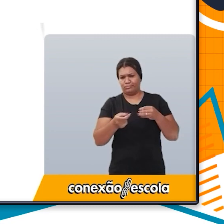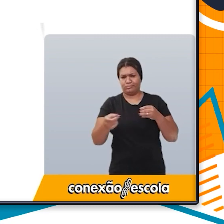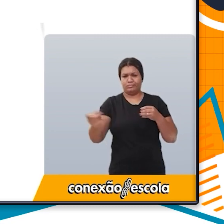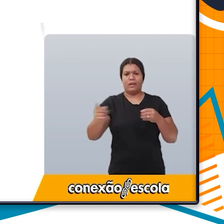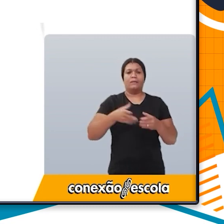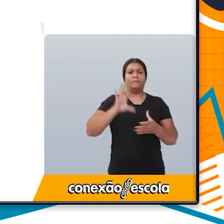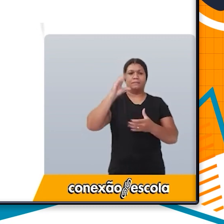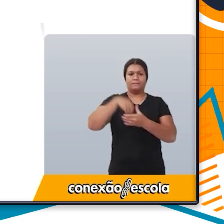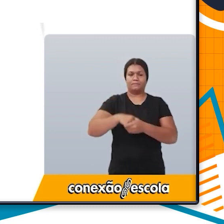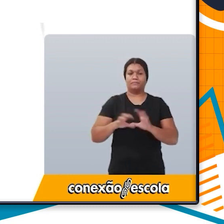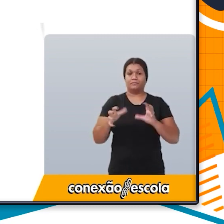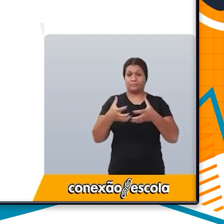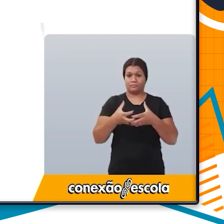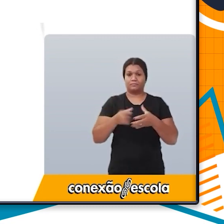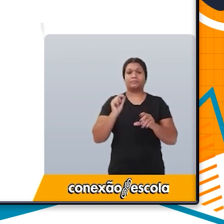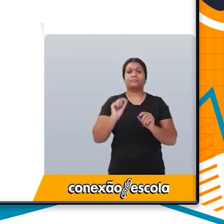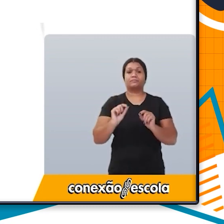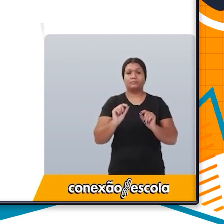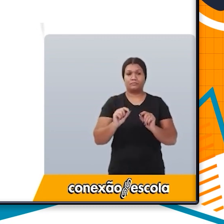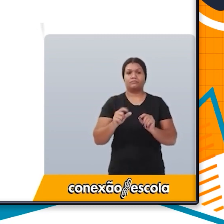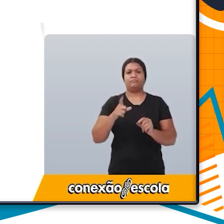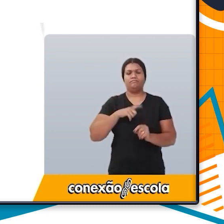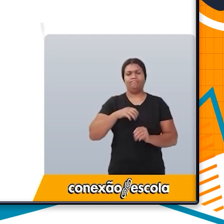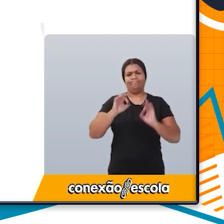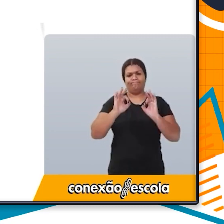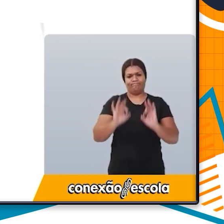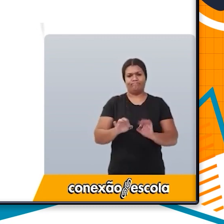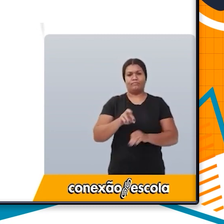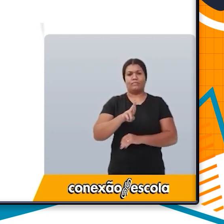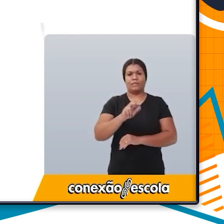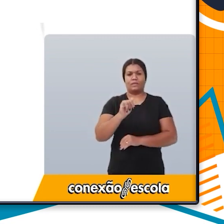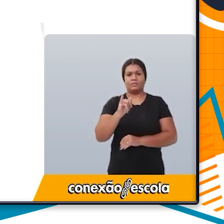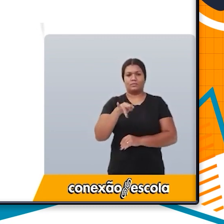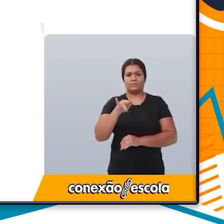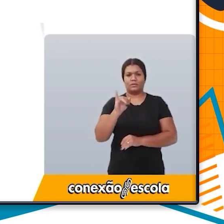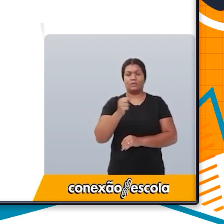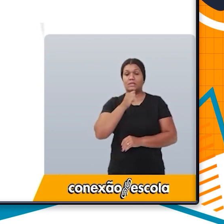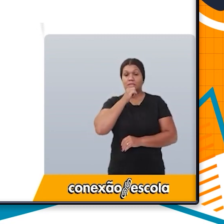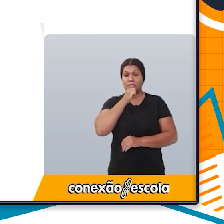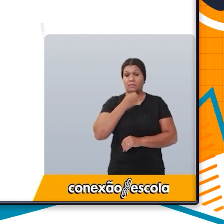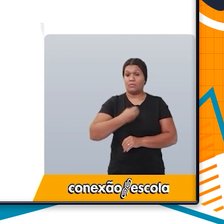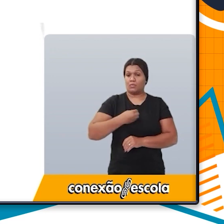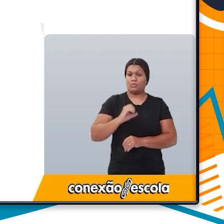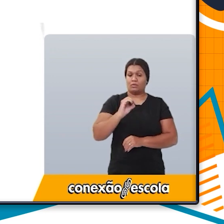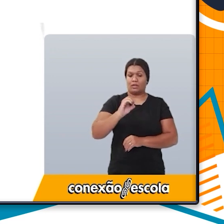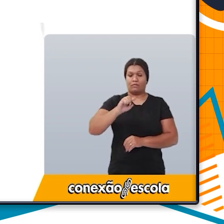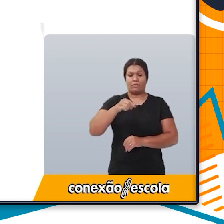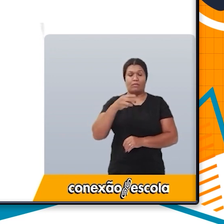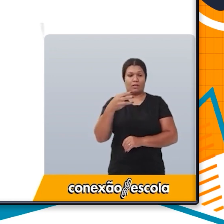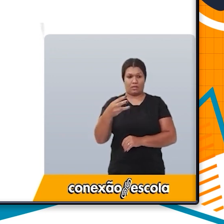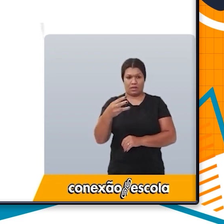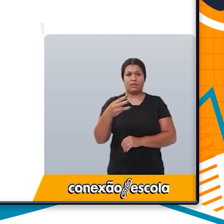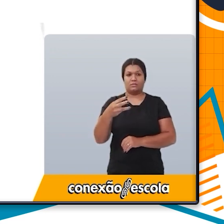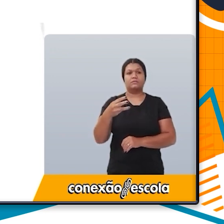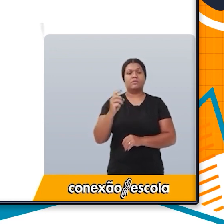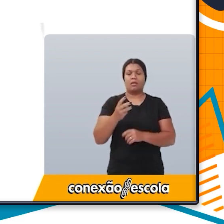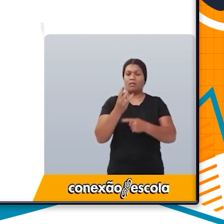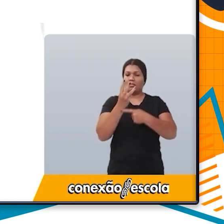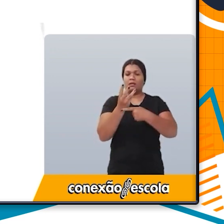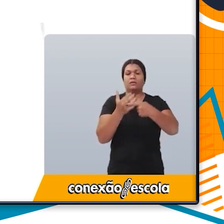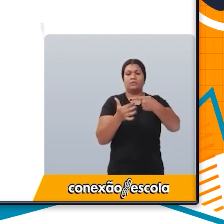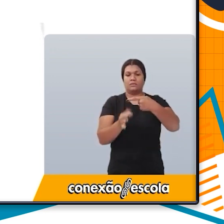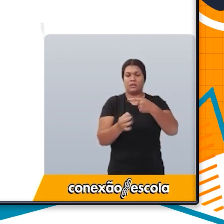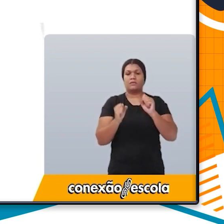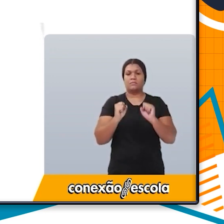números racionais. Então, por exemplo, o número 3 décimos, que pode ser representado tanto na